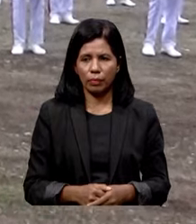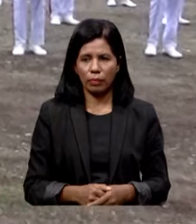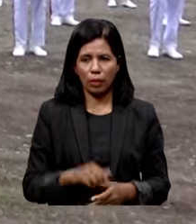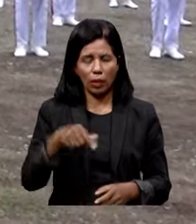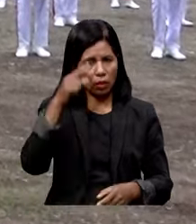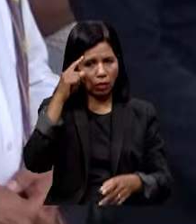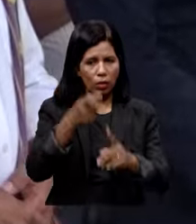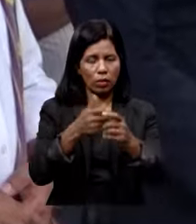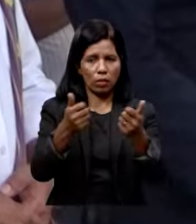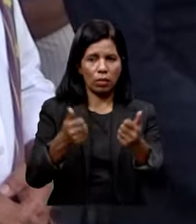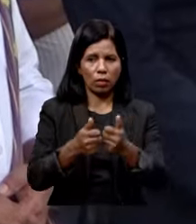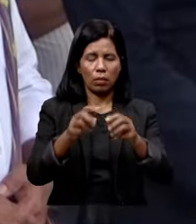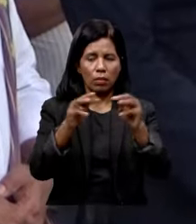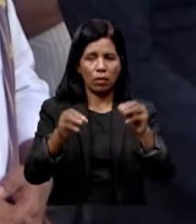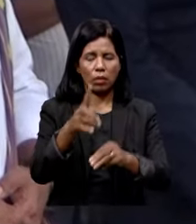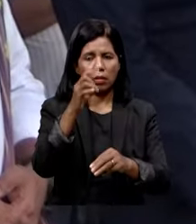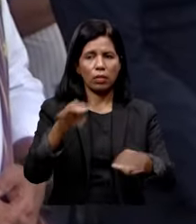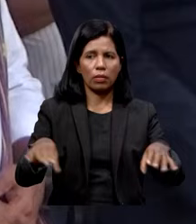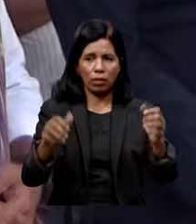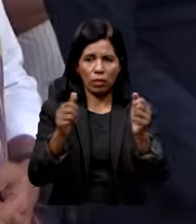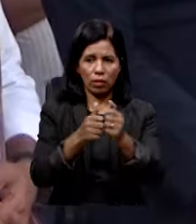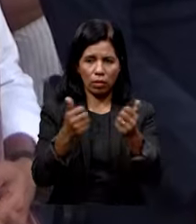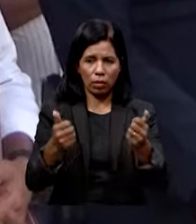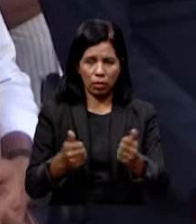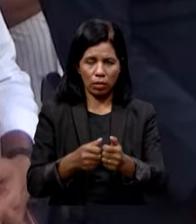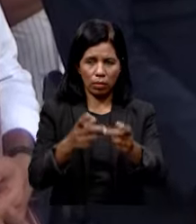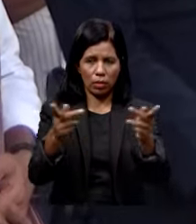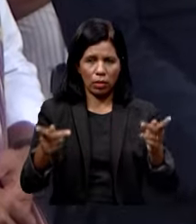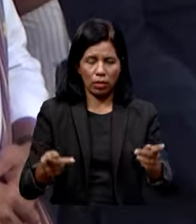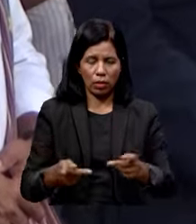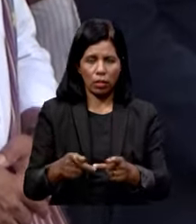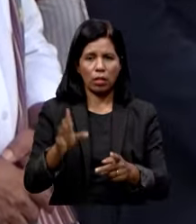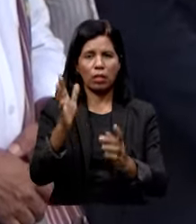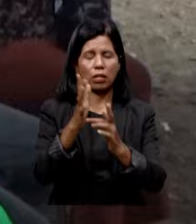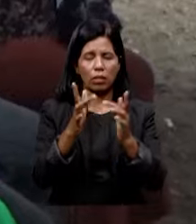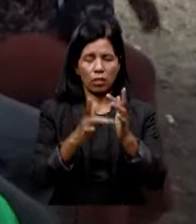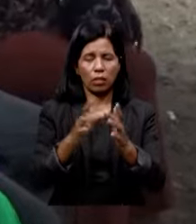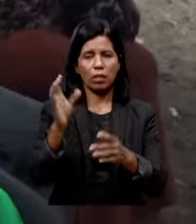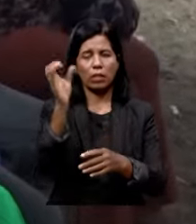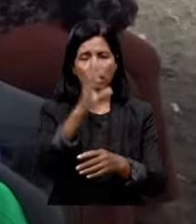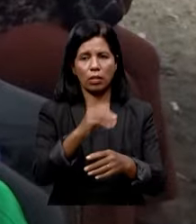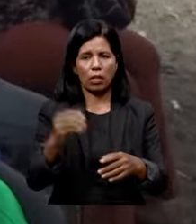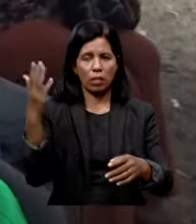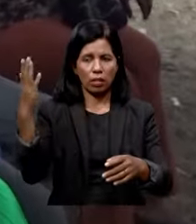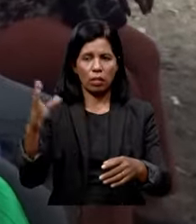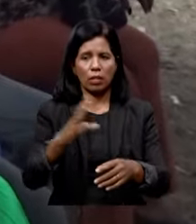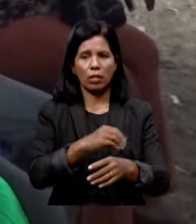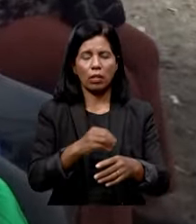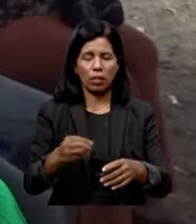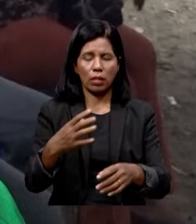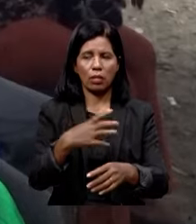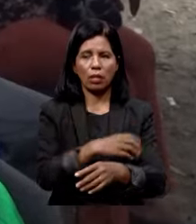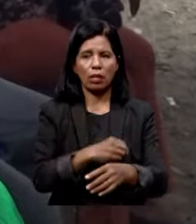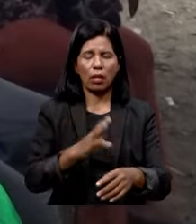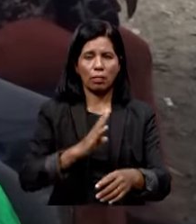Governo de Rússia, Autoridade do município Dili, serviço mútuo com a Autoridade Posto Administrativo Cristo Rei, Loque Vire e arredores Campo Prisão Becora